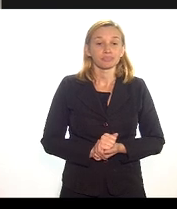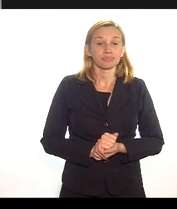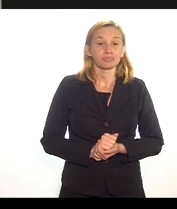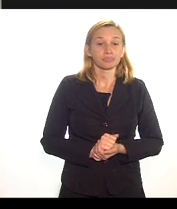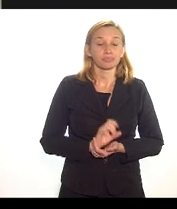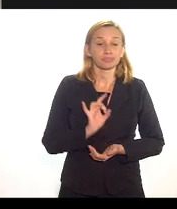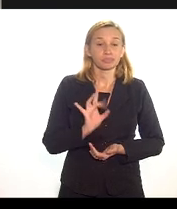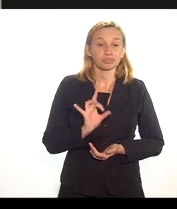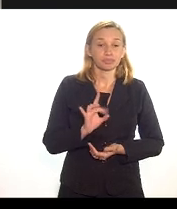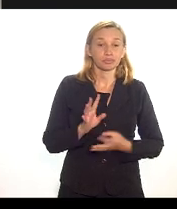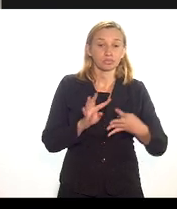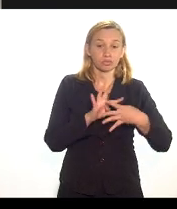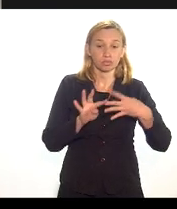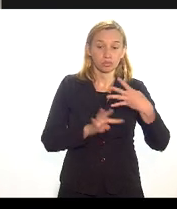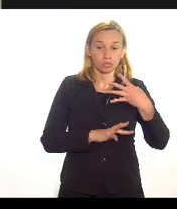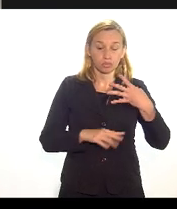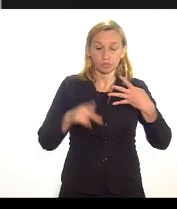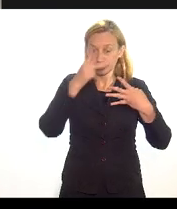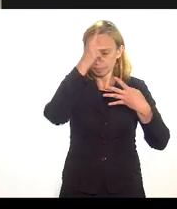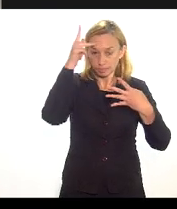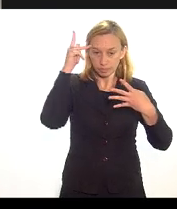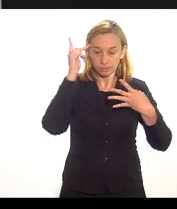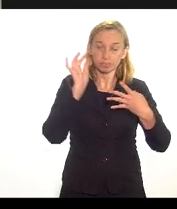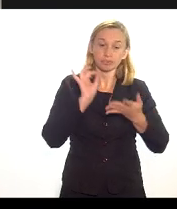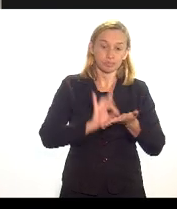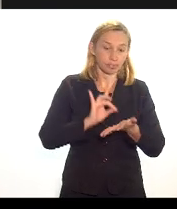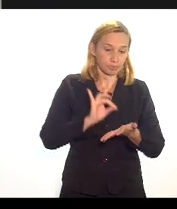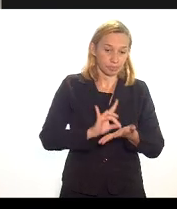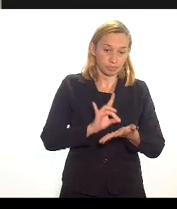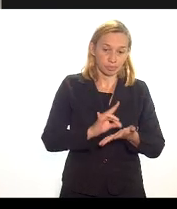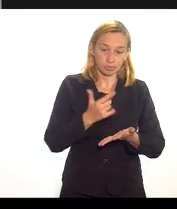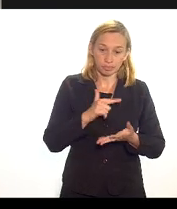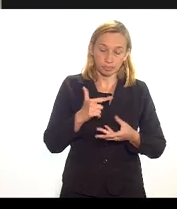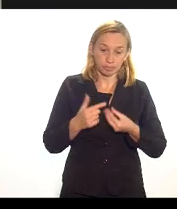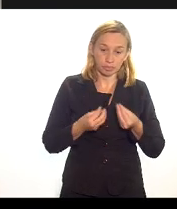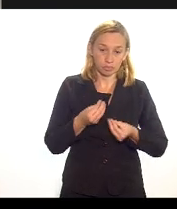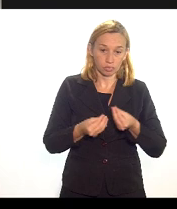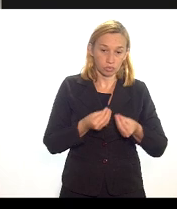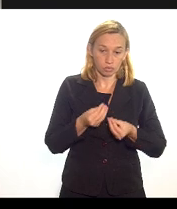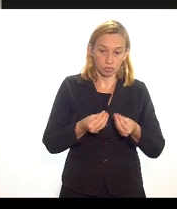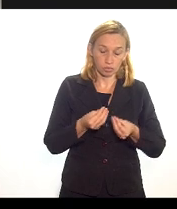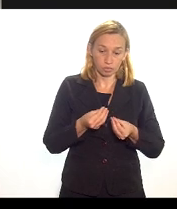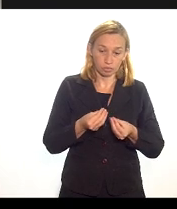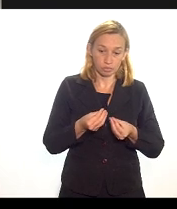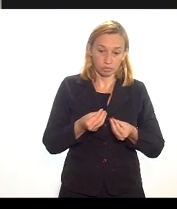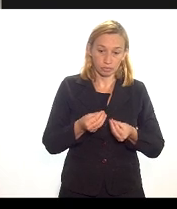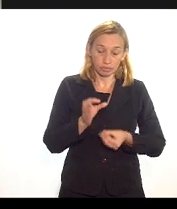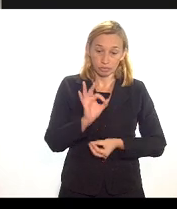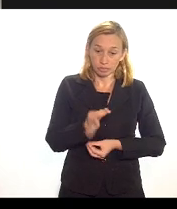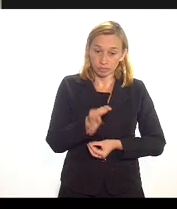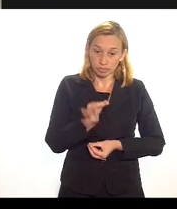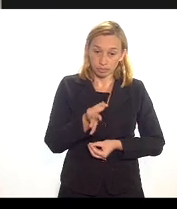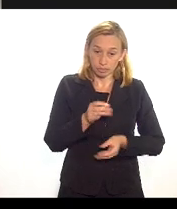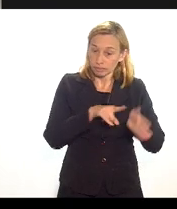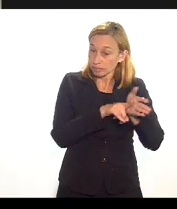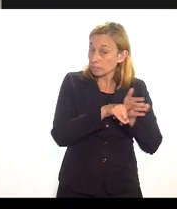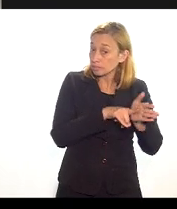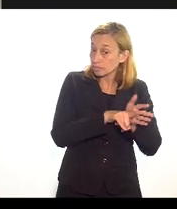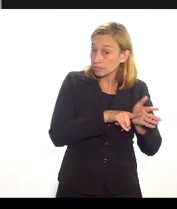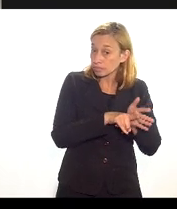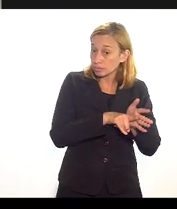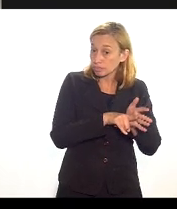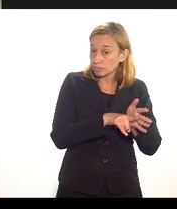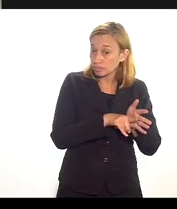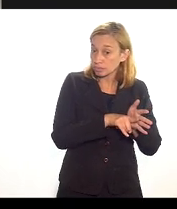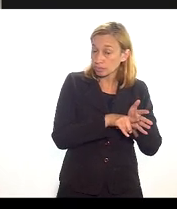só com 4 pessoas, ela realmente não tem tônus para garantir a fiscalização